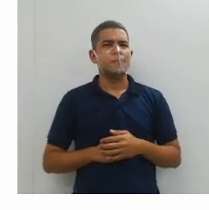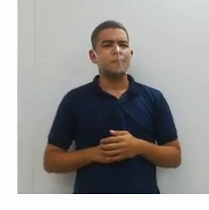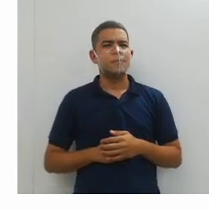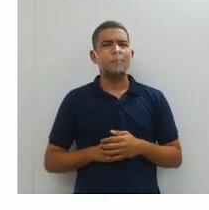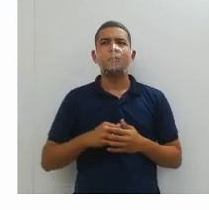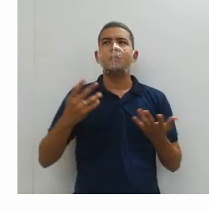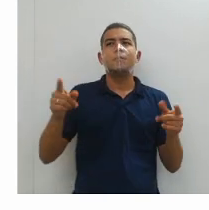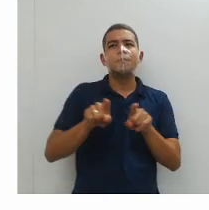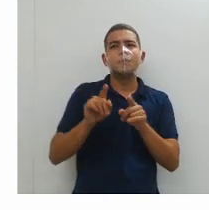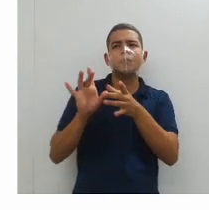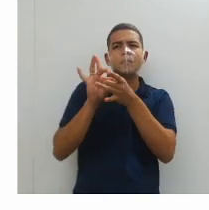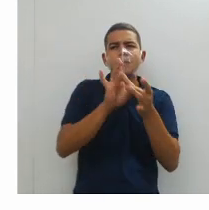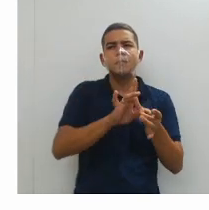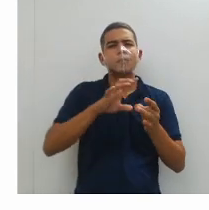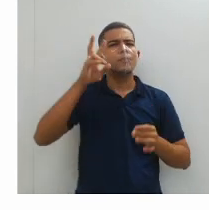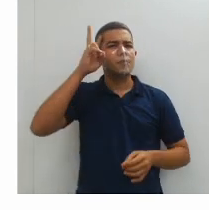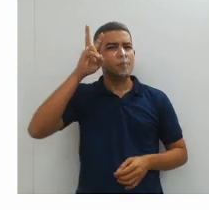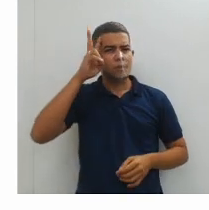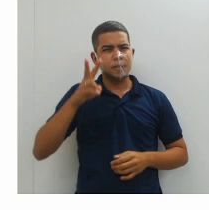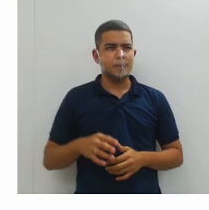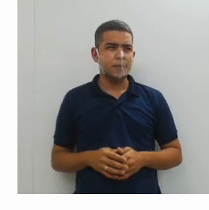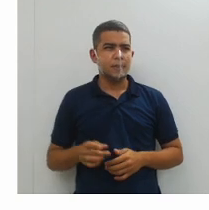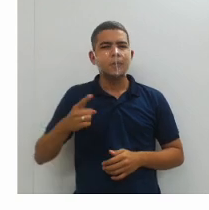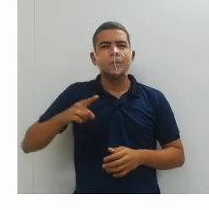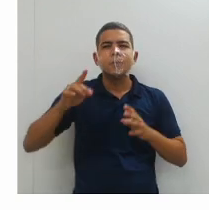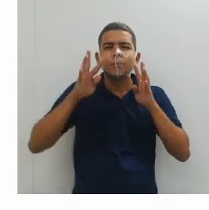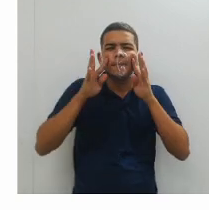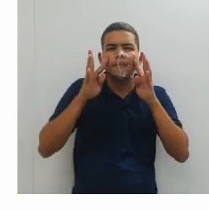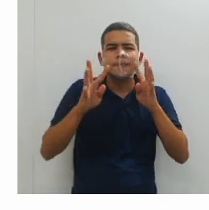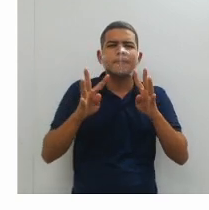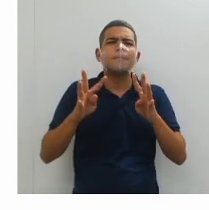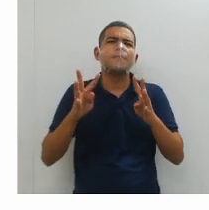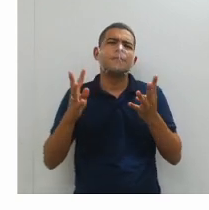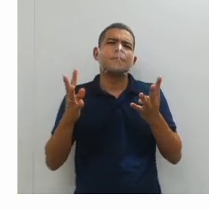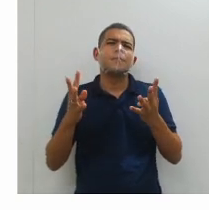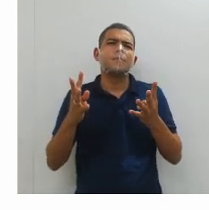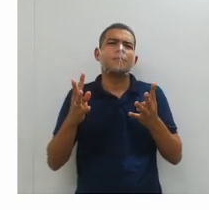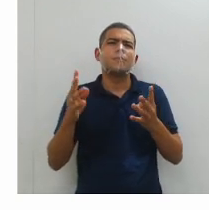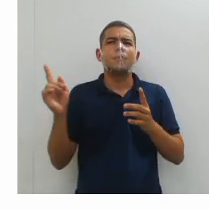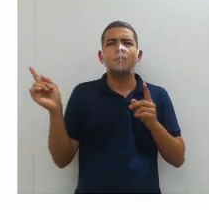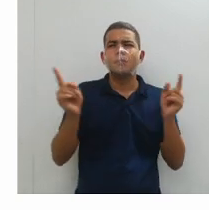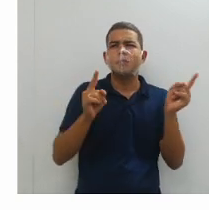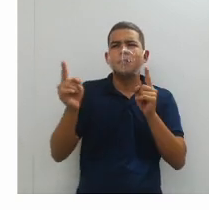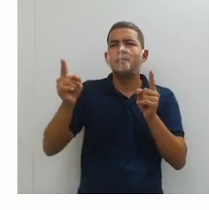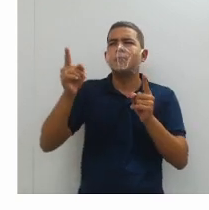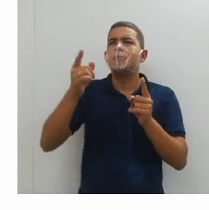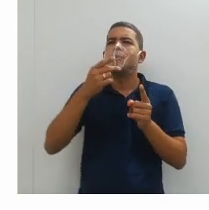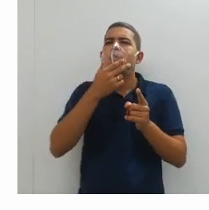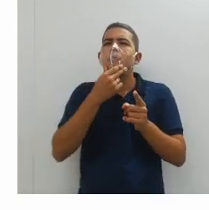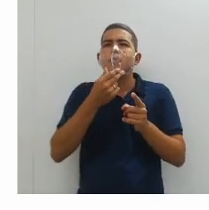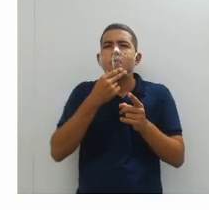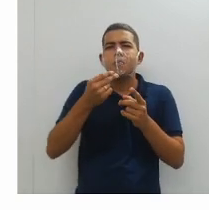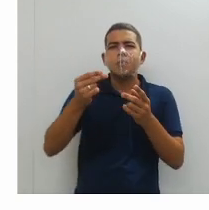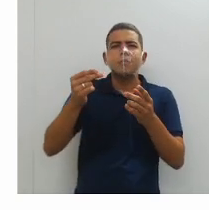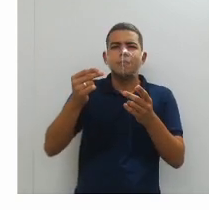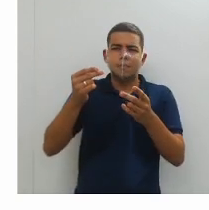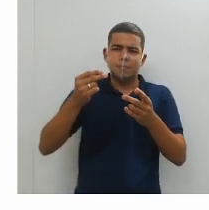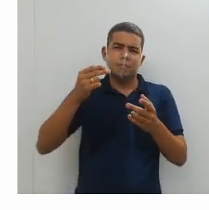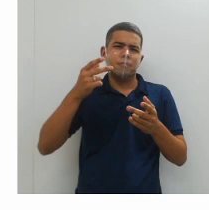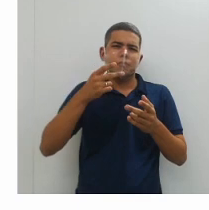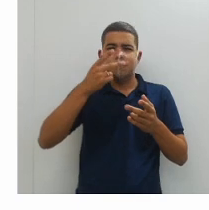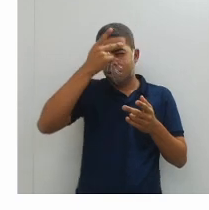história. Então, a gente vai poder observar aqui que a presença de traços humanos imutáveis, não é,